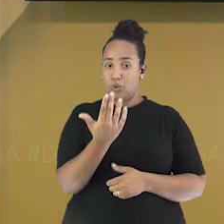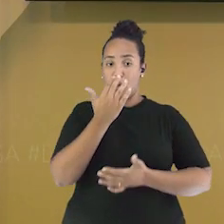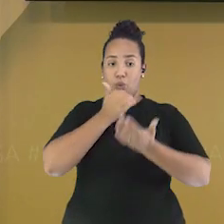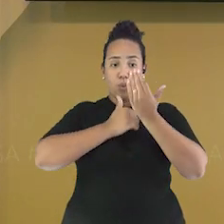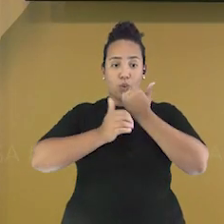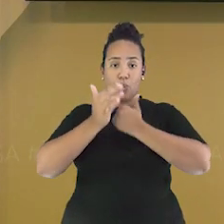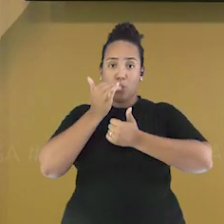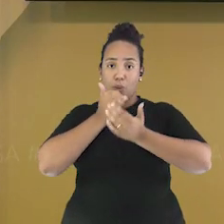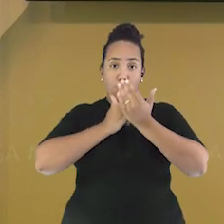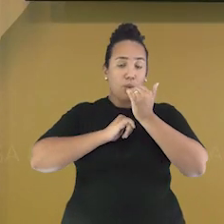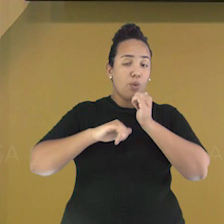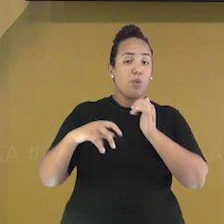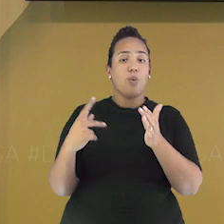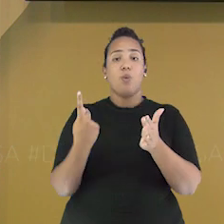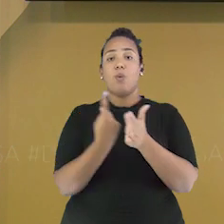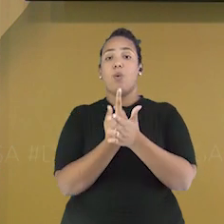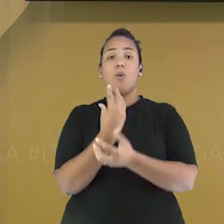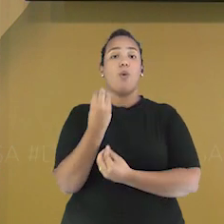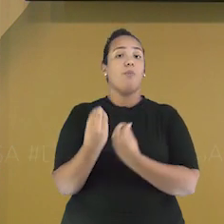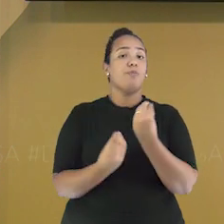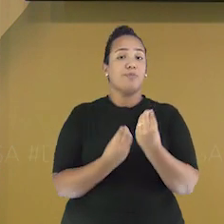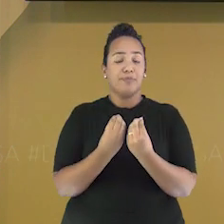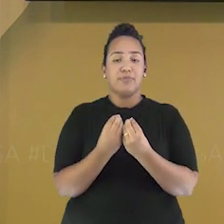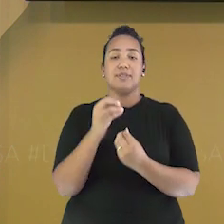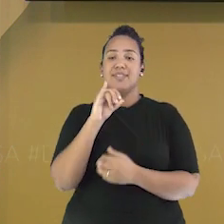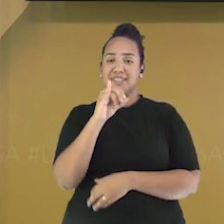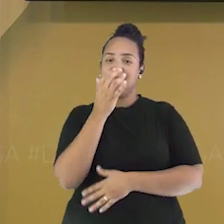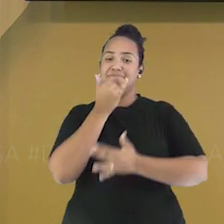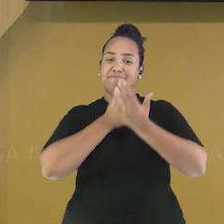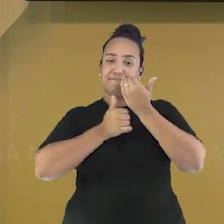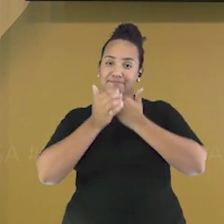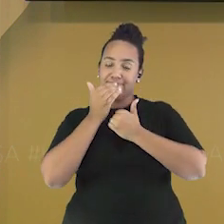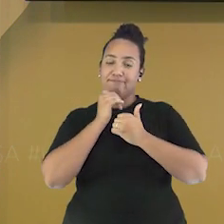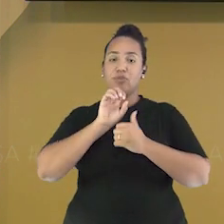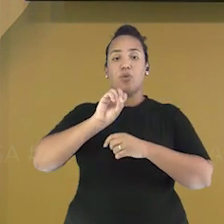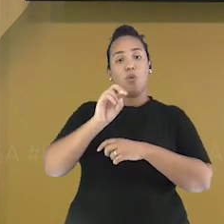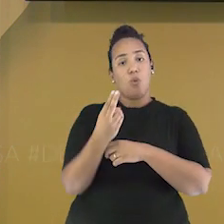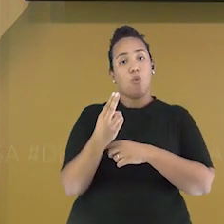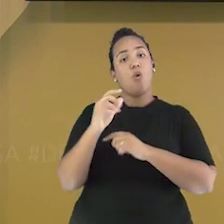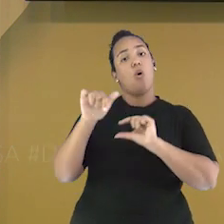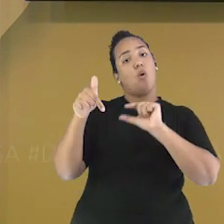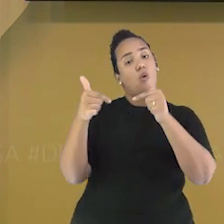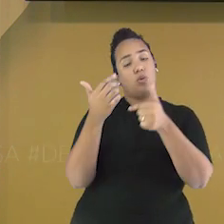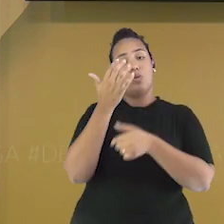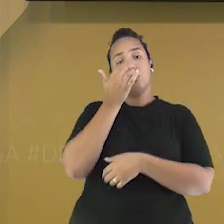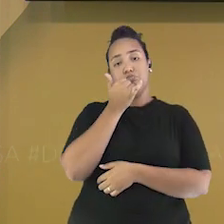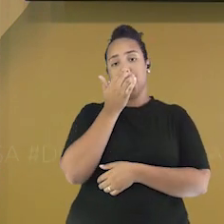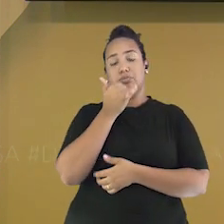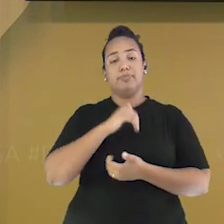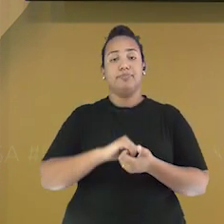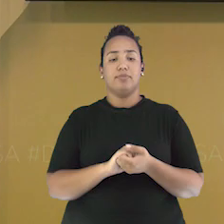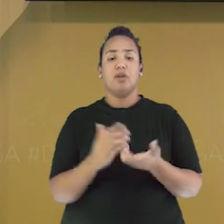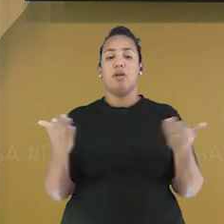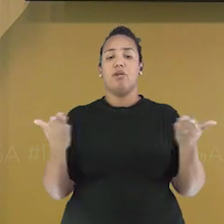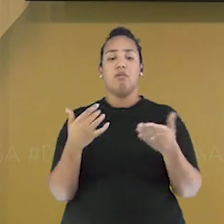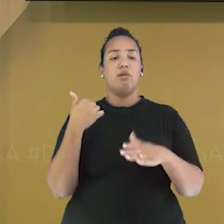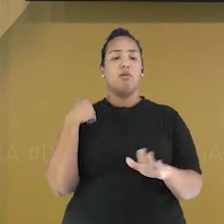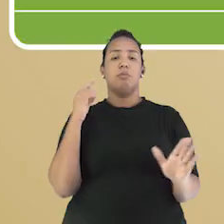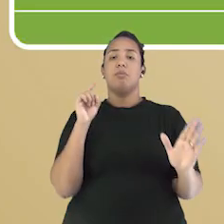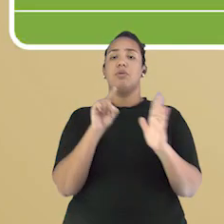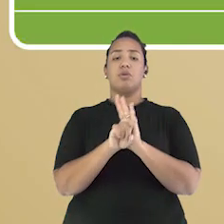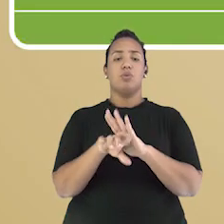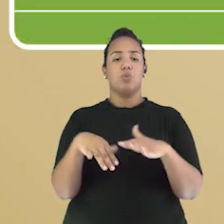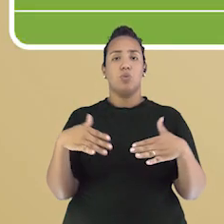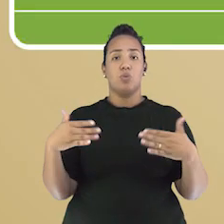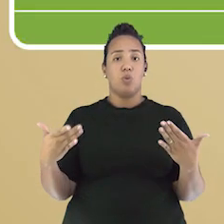nutrientes ocorre quando comemos esses alimentos ou outros também que os contenham. E aí pergunto para vocês,